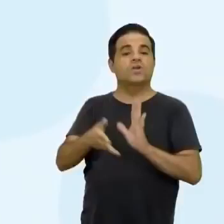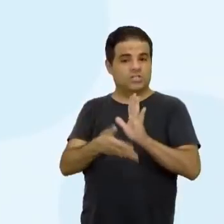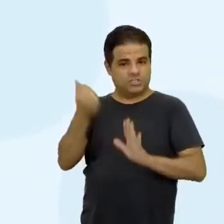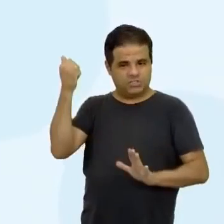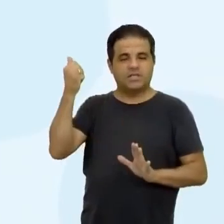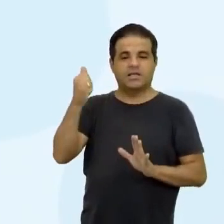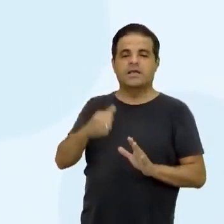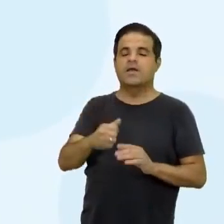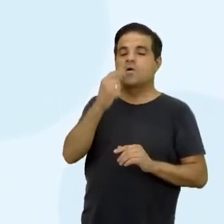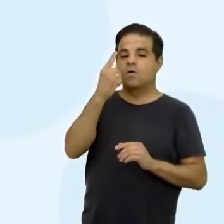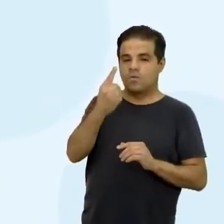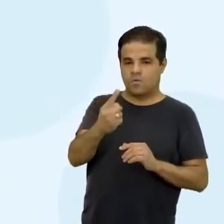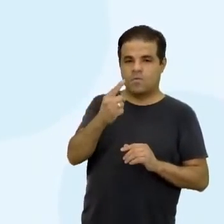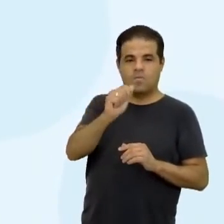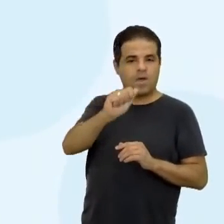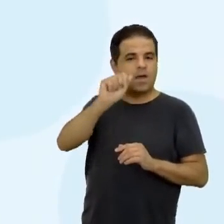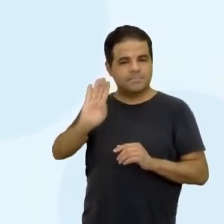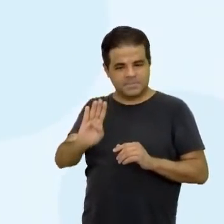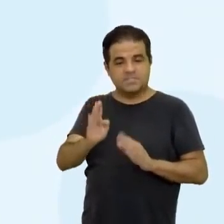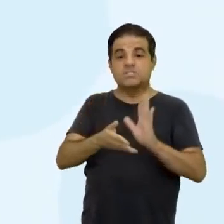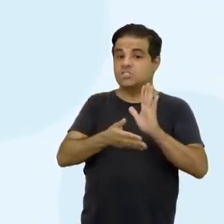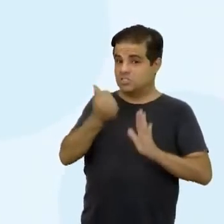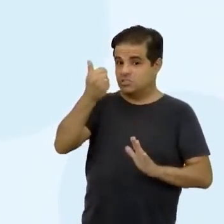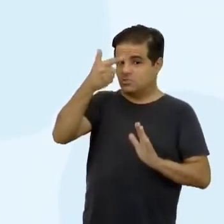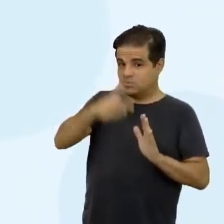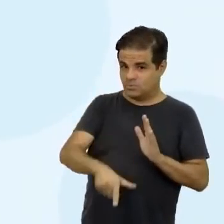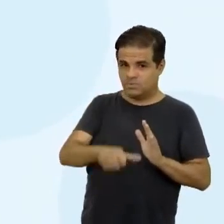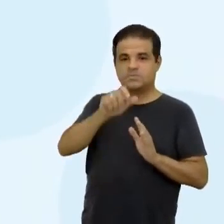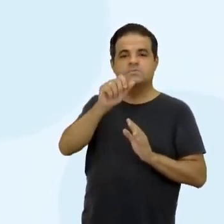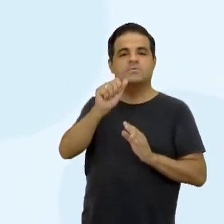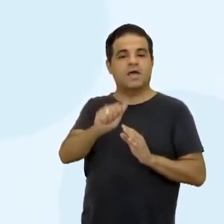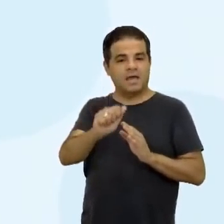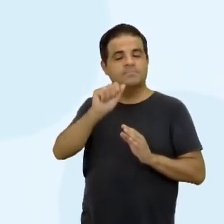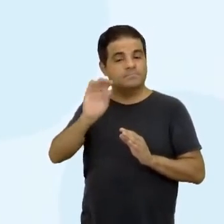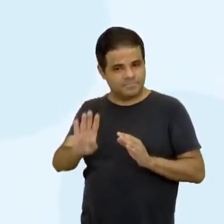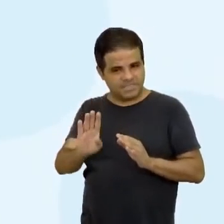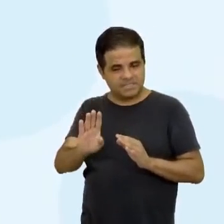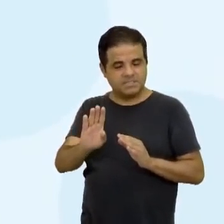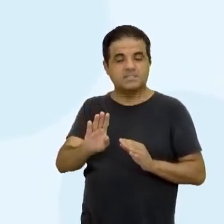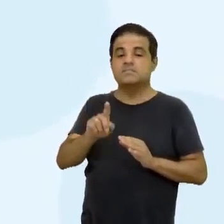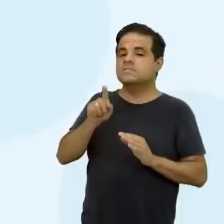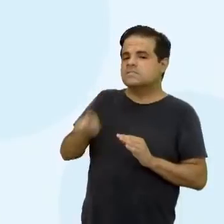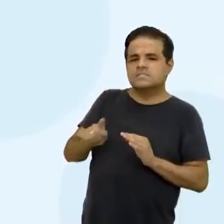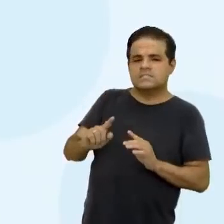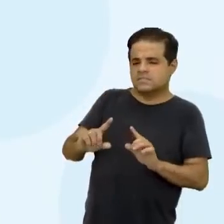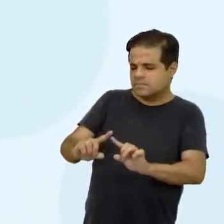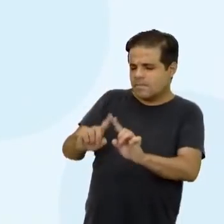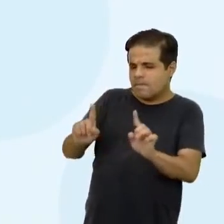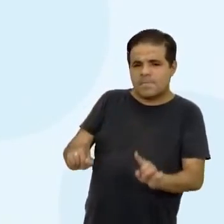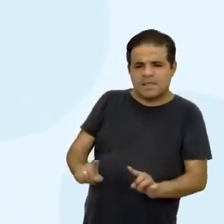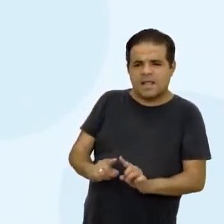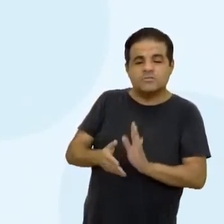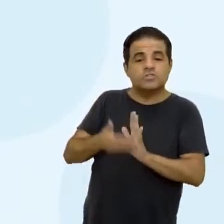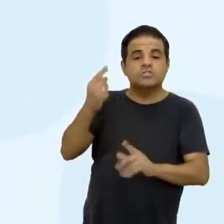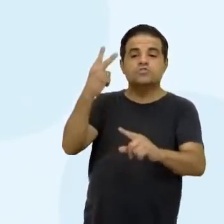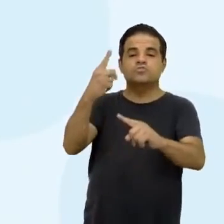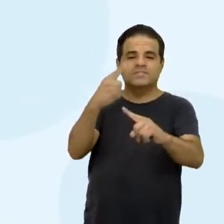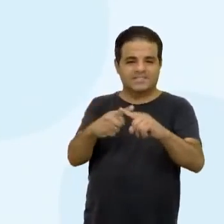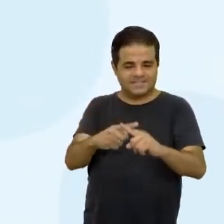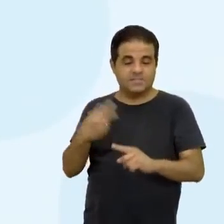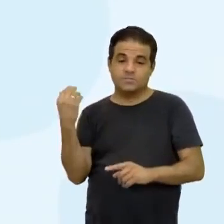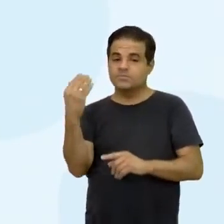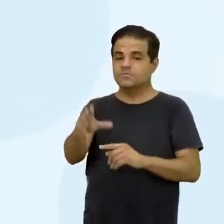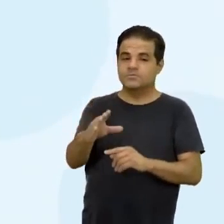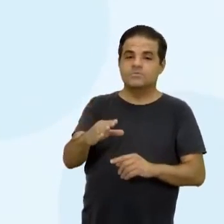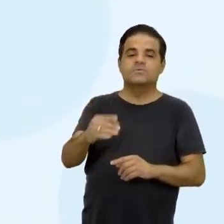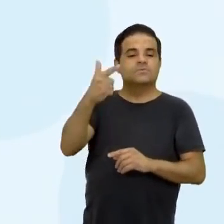retirei Um ab retirei de novo Um ab Ok este pedaço aqui eu tirei duas vezes